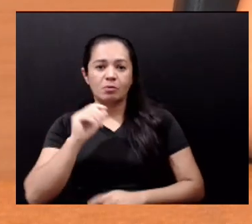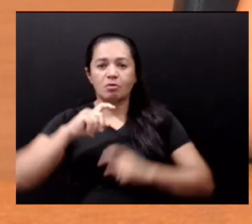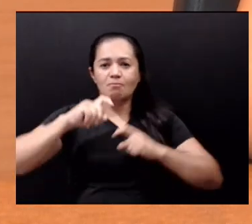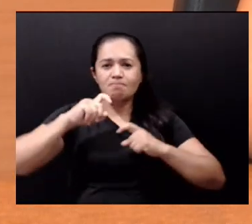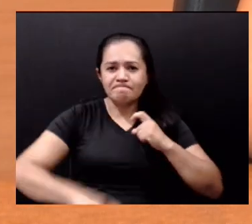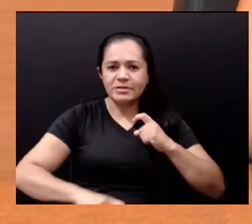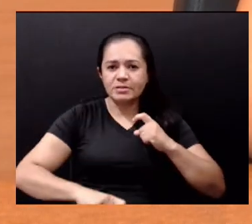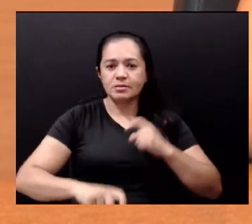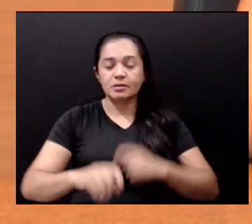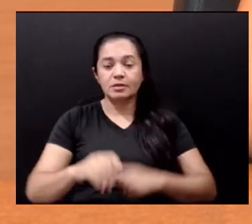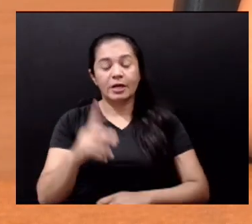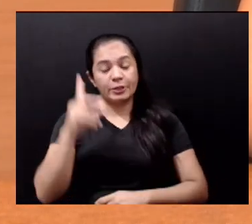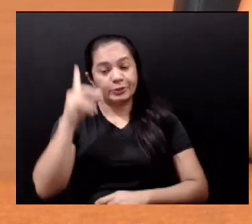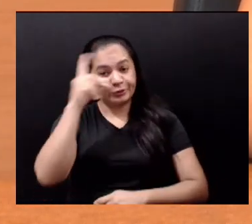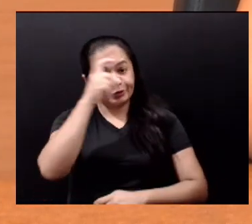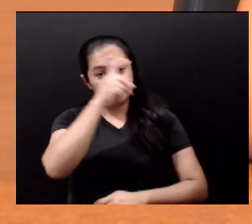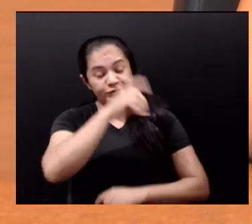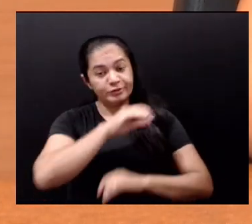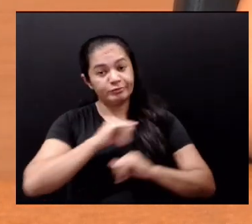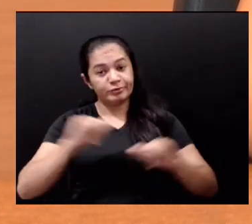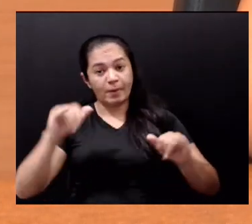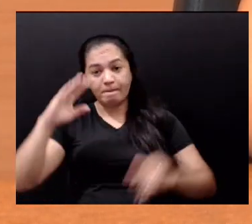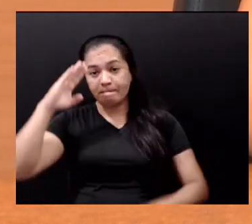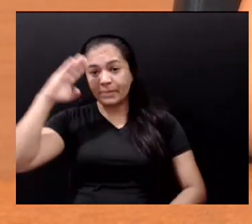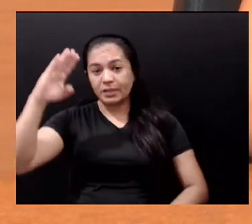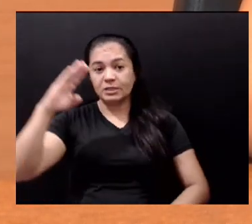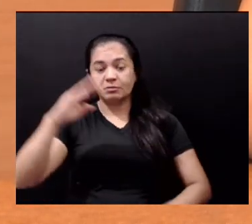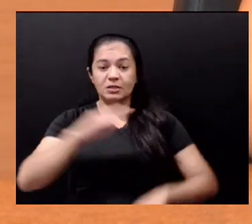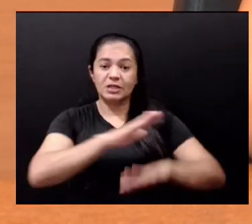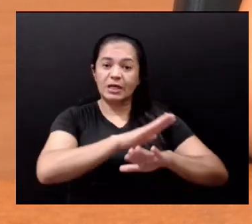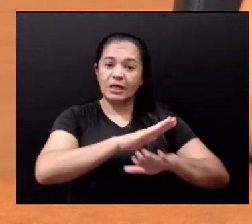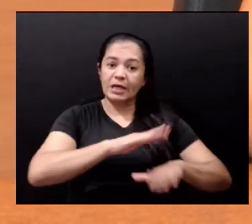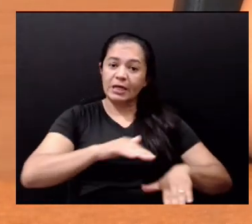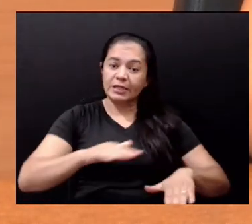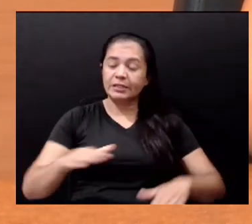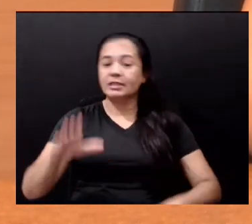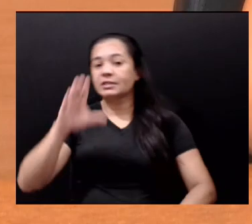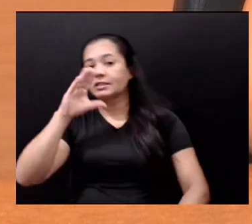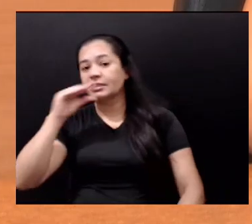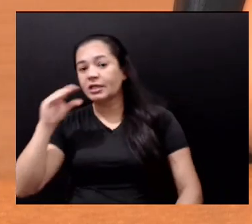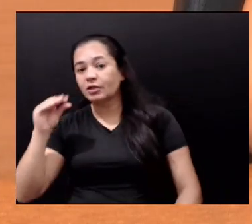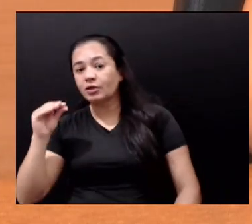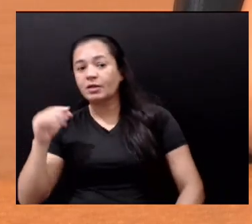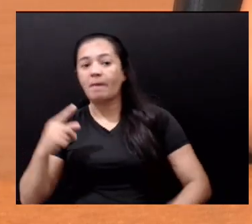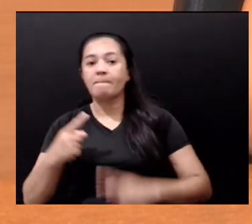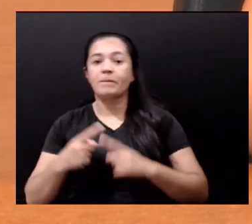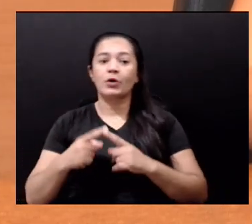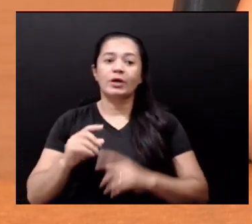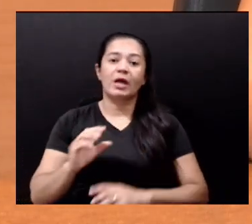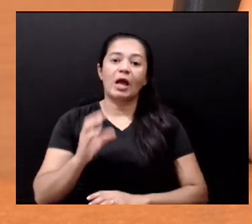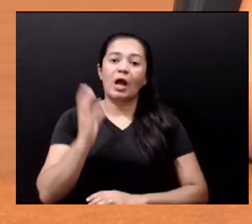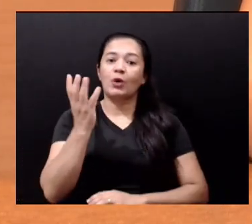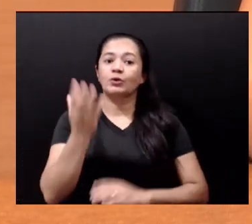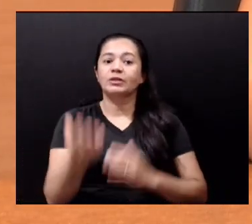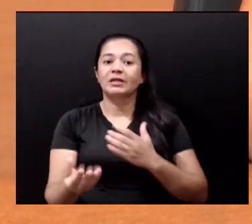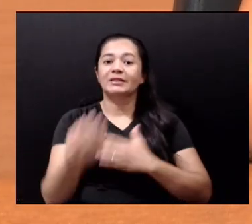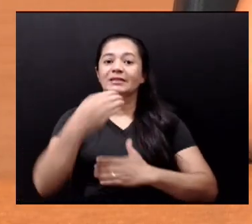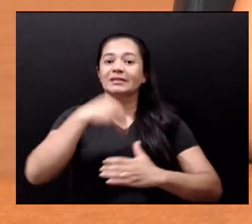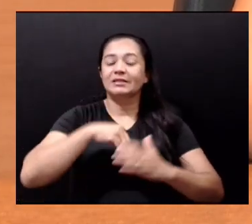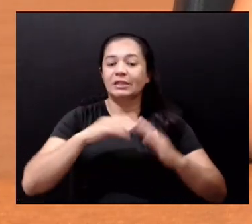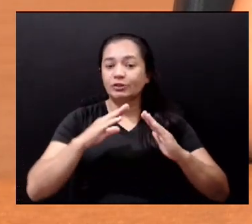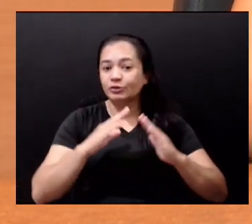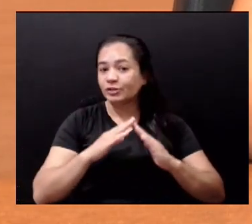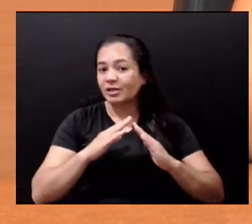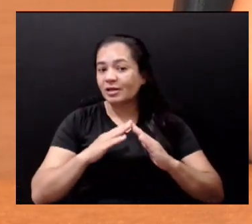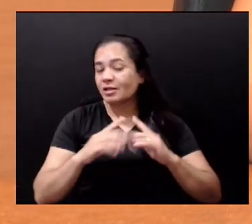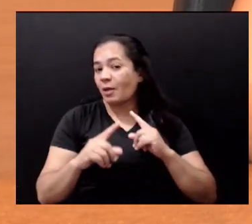mais contra crianças e adolescentes, que em grande medida acontece dentro de casa, que tem como autor de violência alguém da família, e é muito